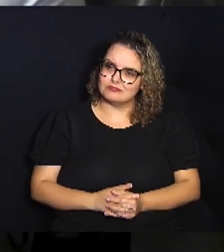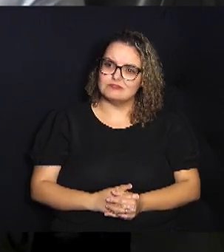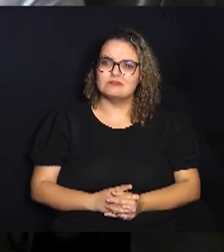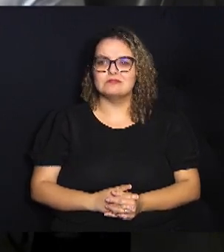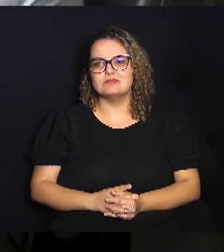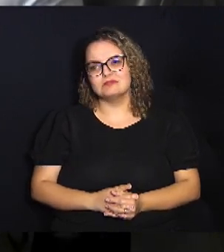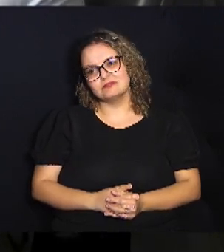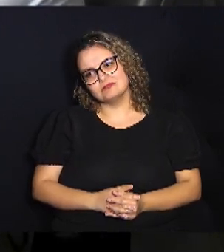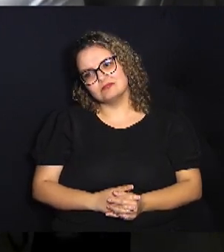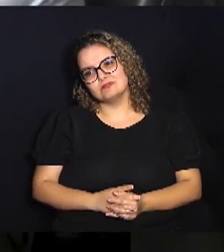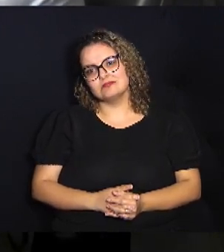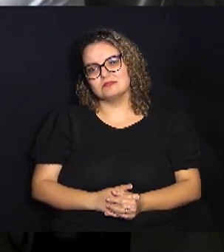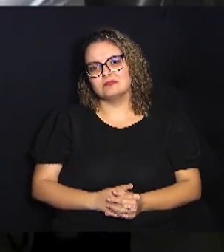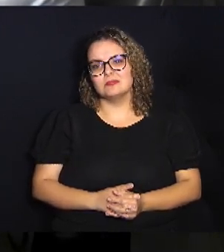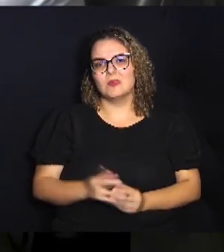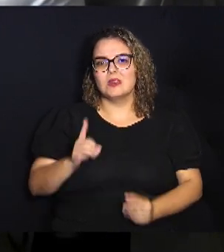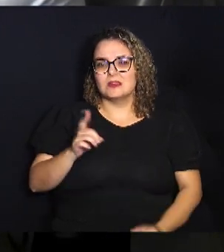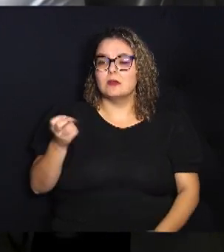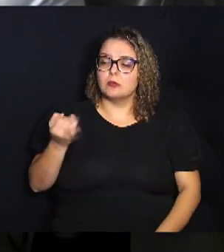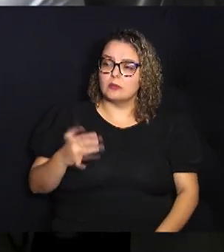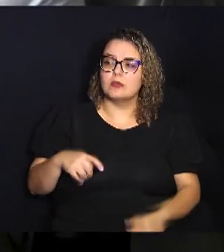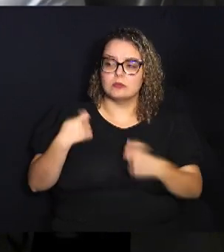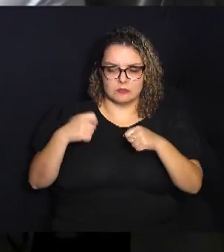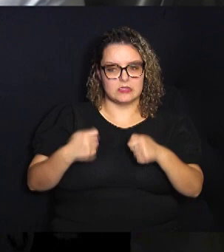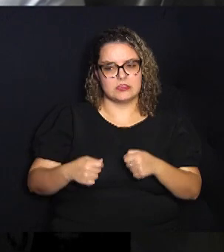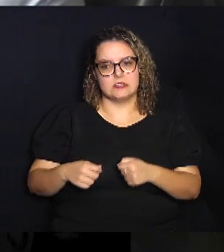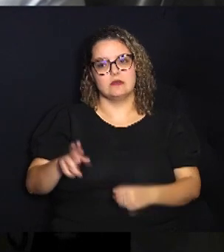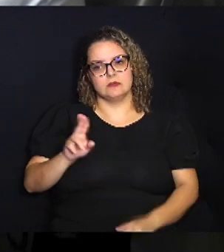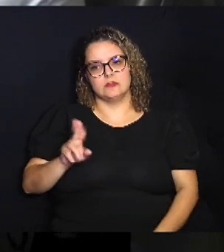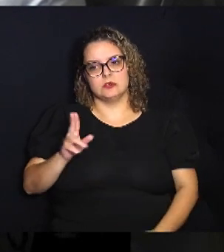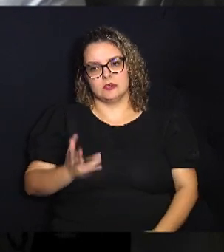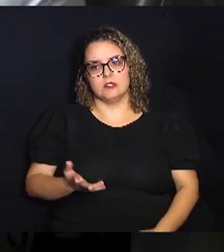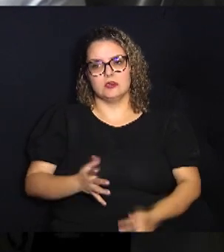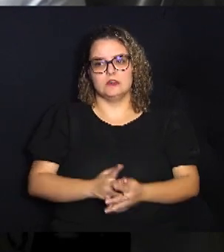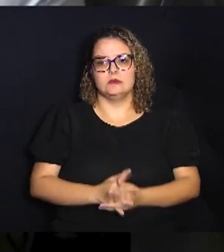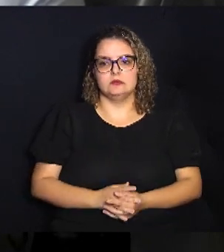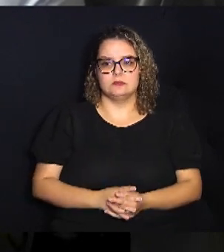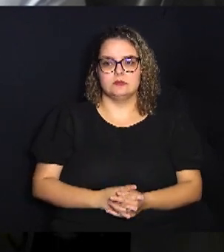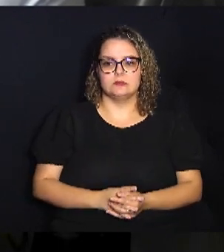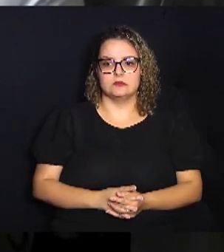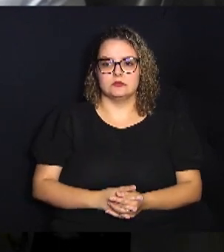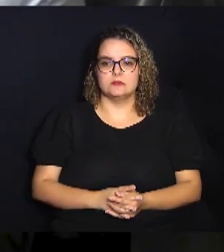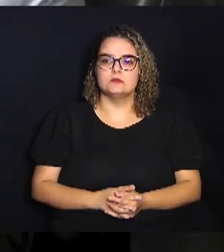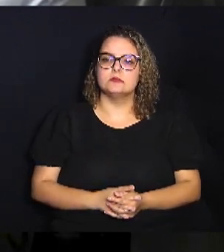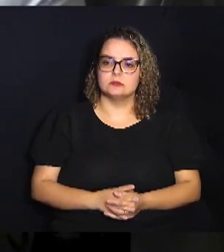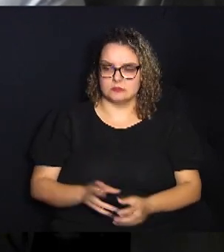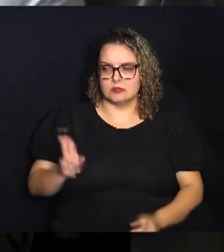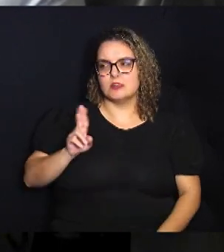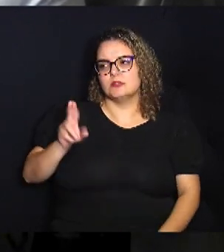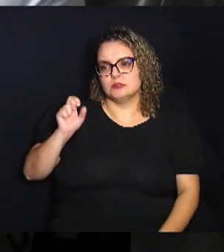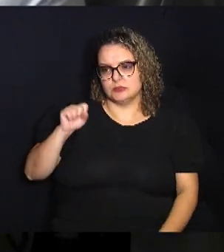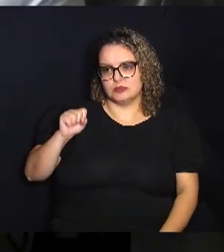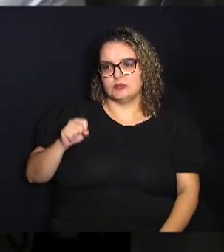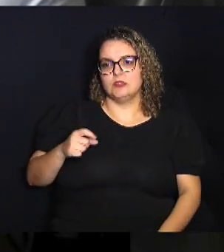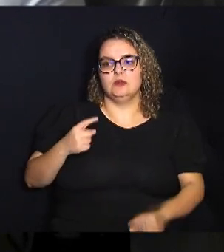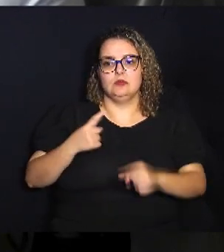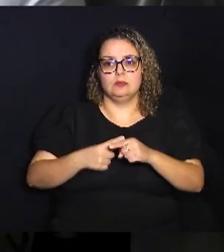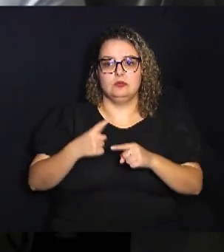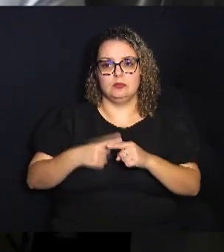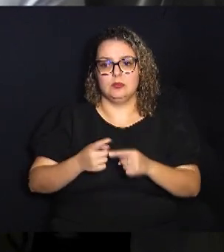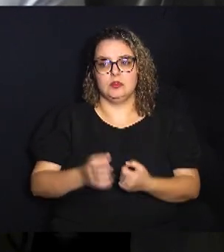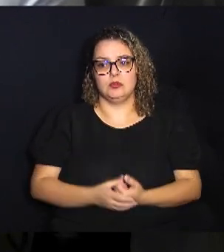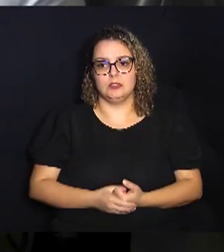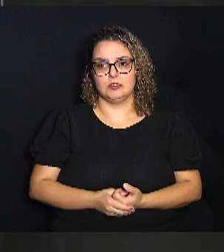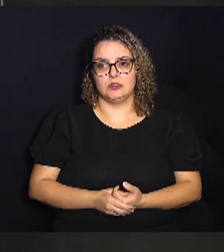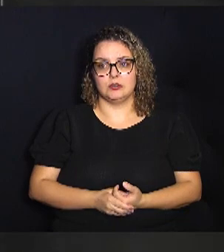Eu não quanto eu acho que deveria usar, Tá. Não quanto que deveria usar, mas uso sim, eu Certo. uso porque é